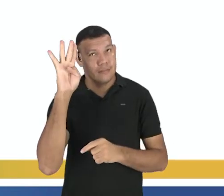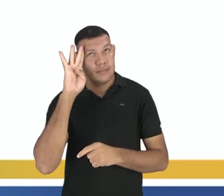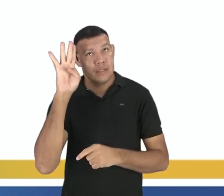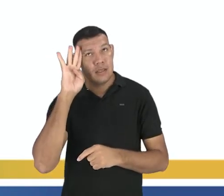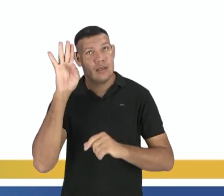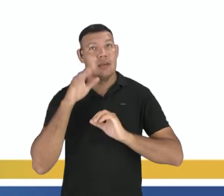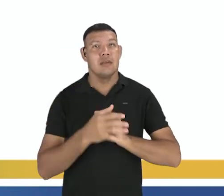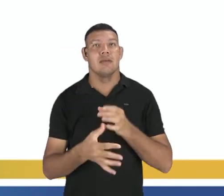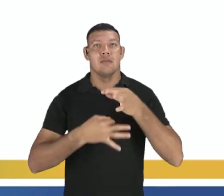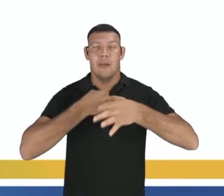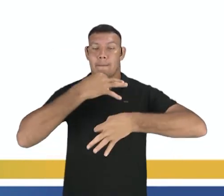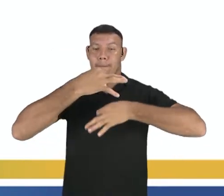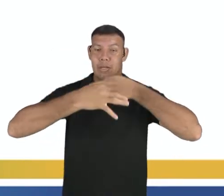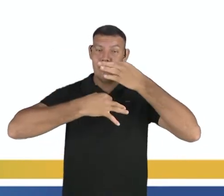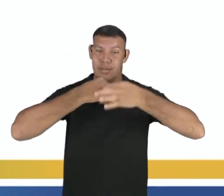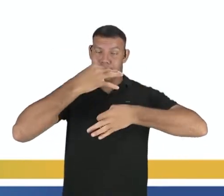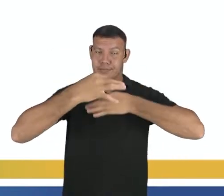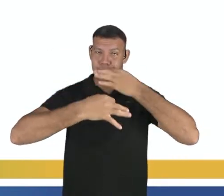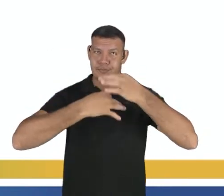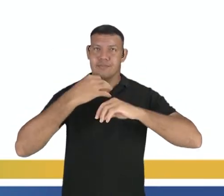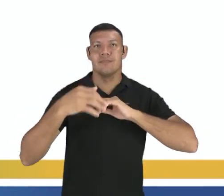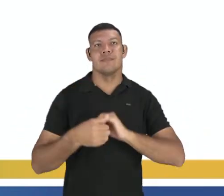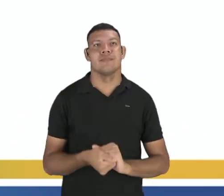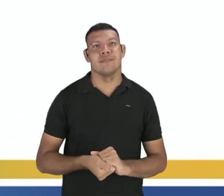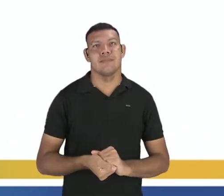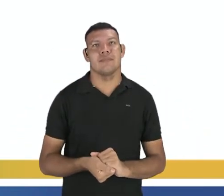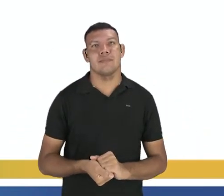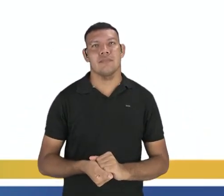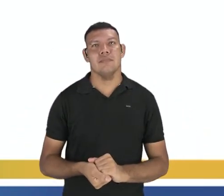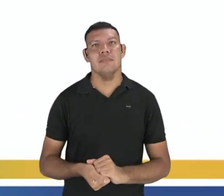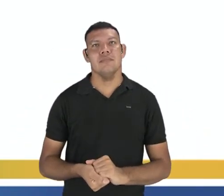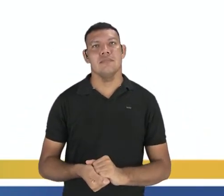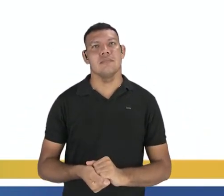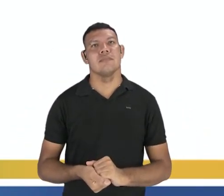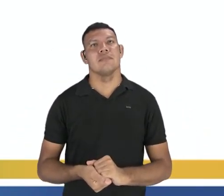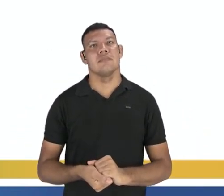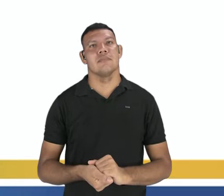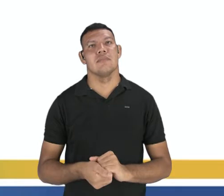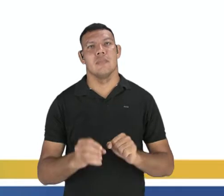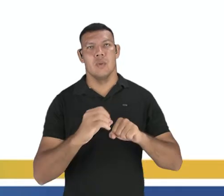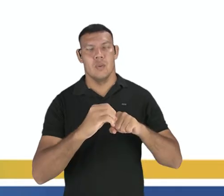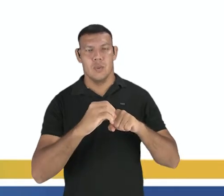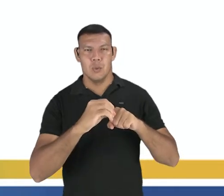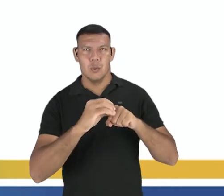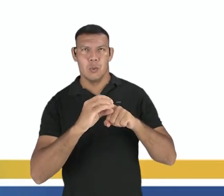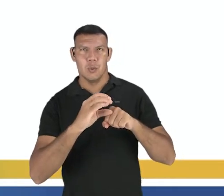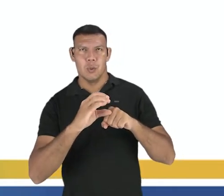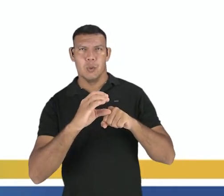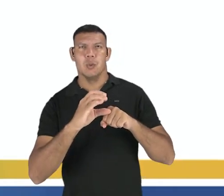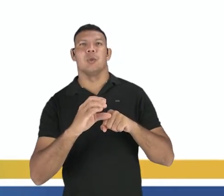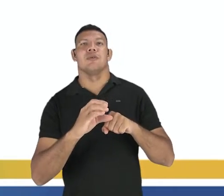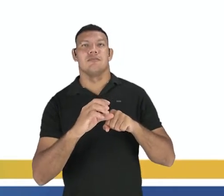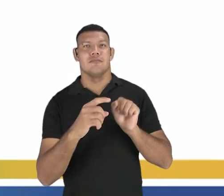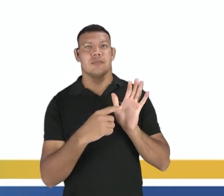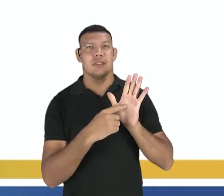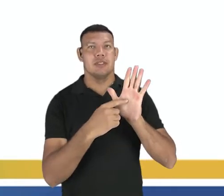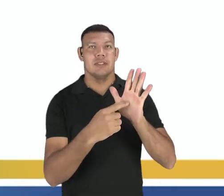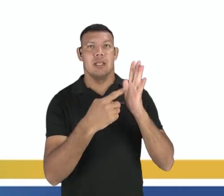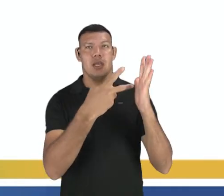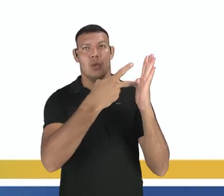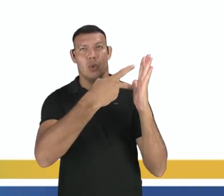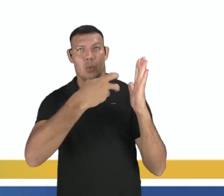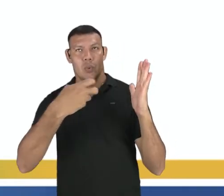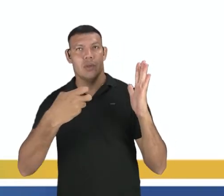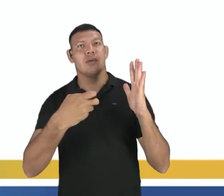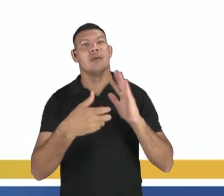E também temos a leitura crítica, que é colocar o conhecimento acumulado a serviço da interpretação,